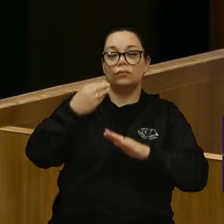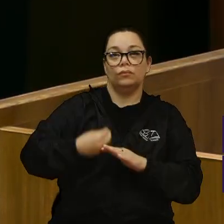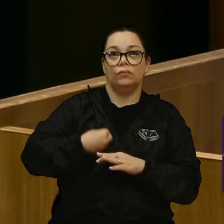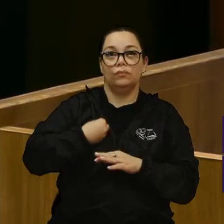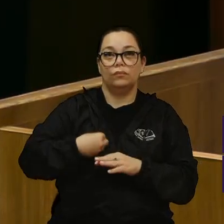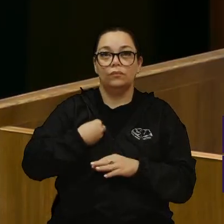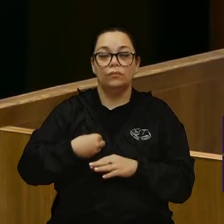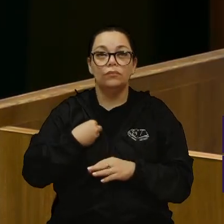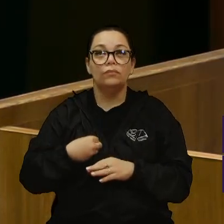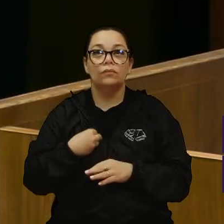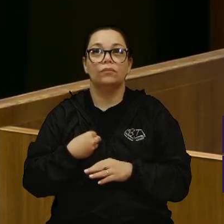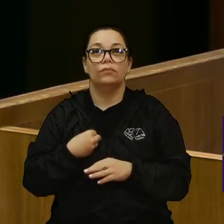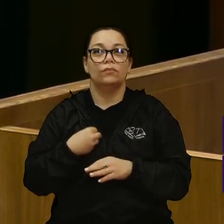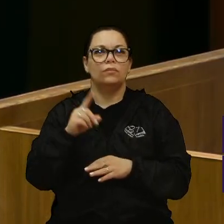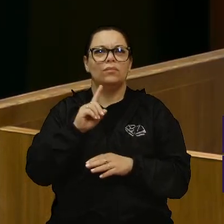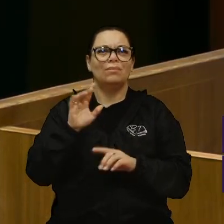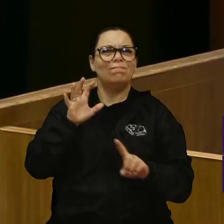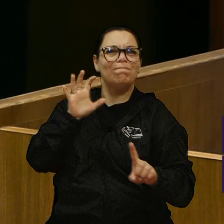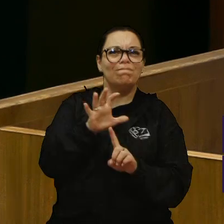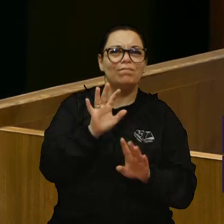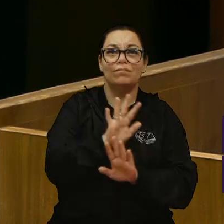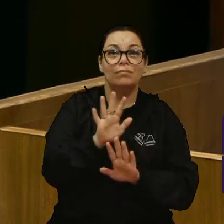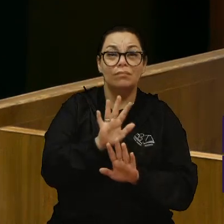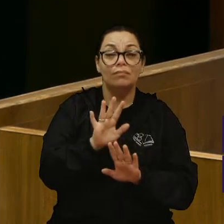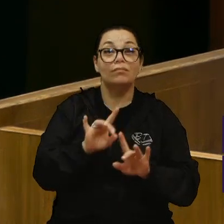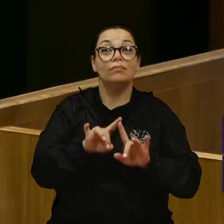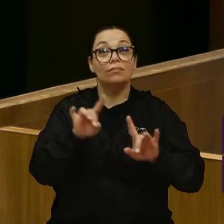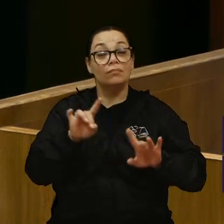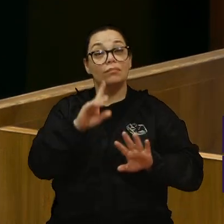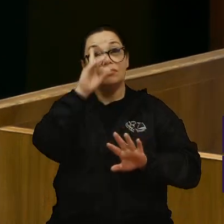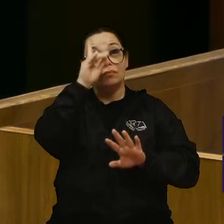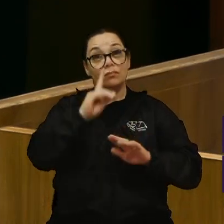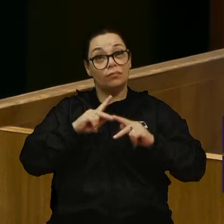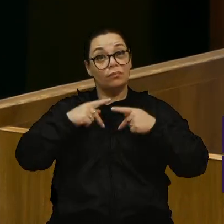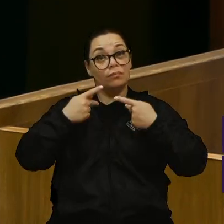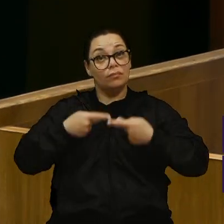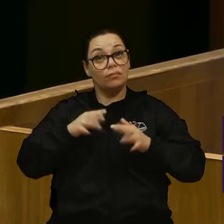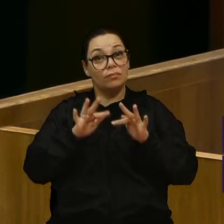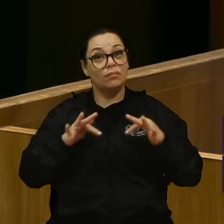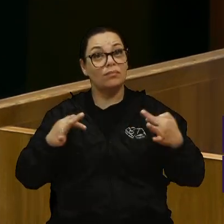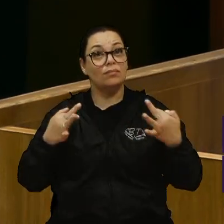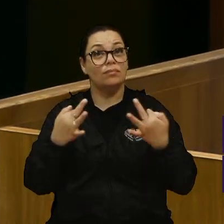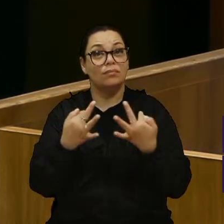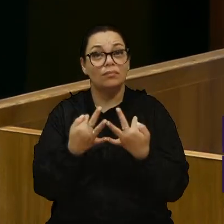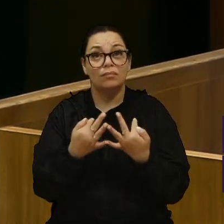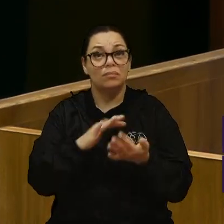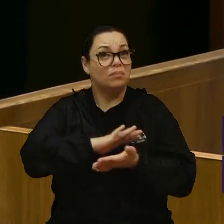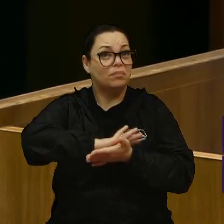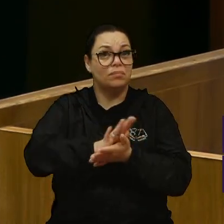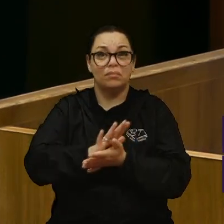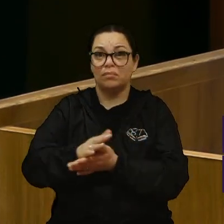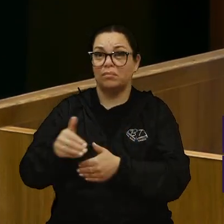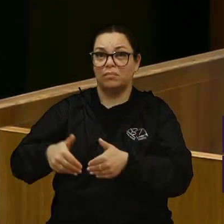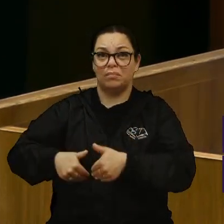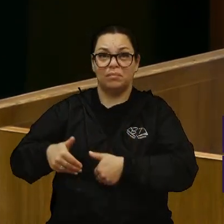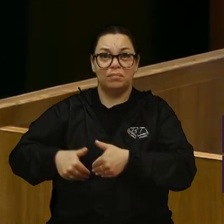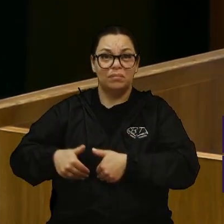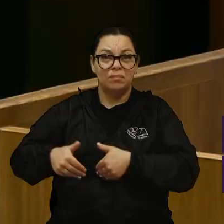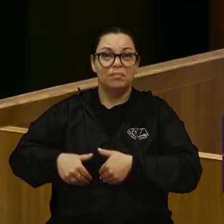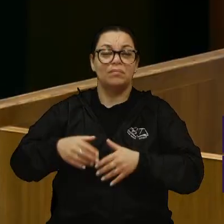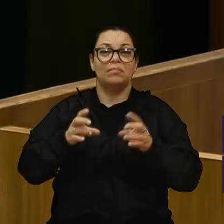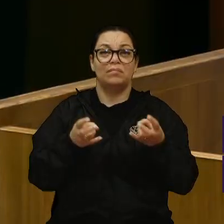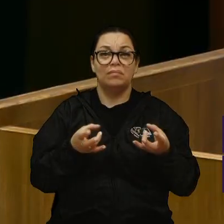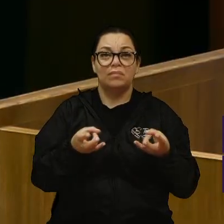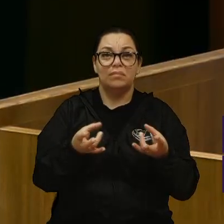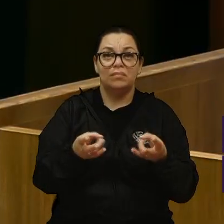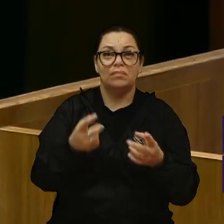sem ser tratada como ameaça. Trata do direito de uma família não ser destruída pela fome, pelas drogas,